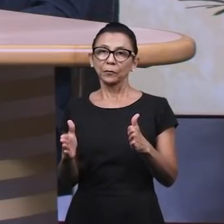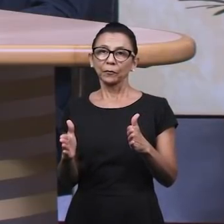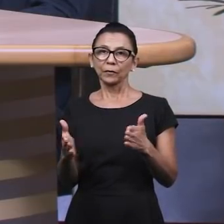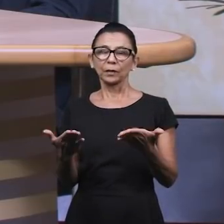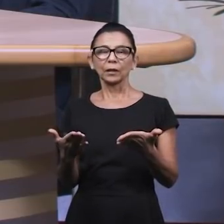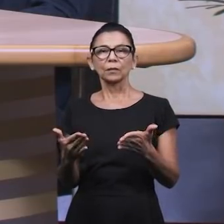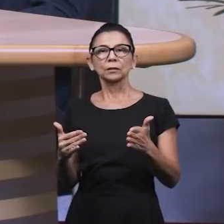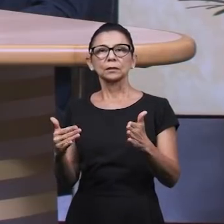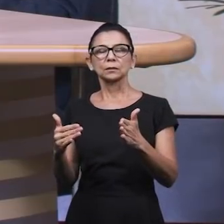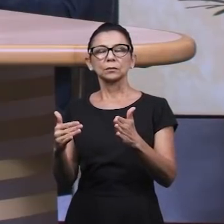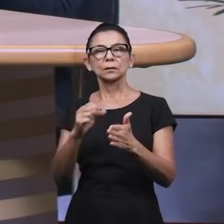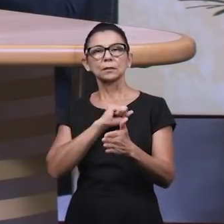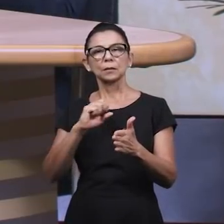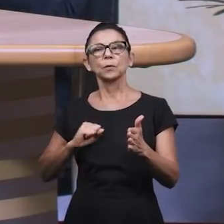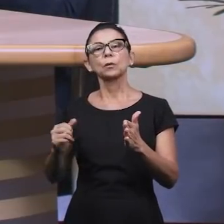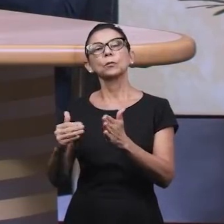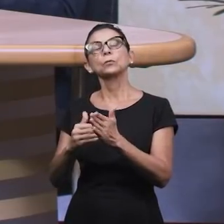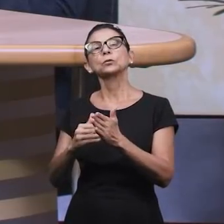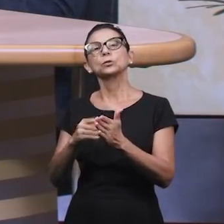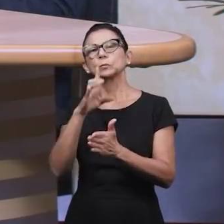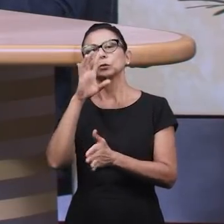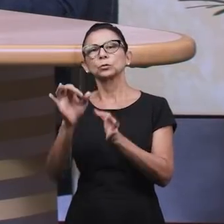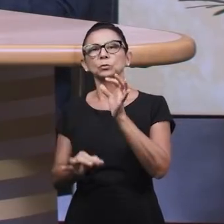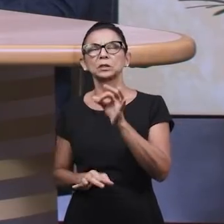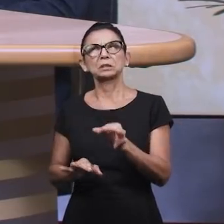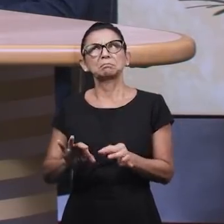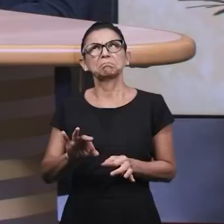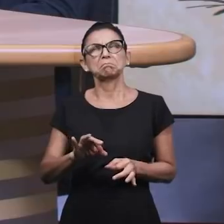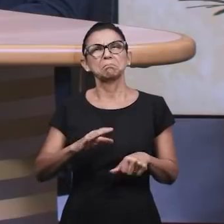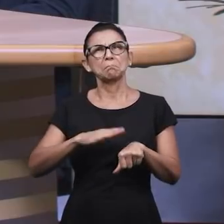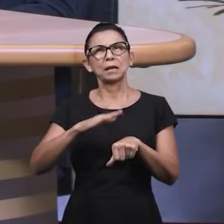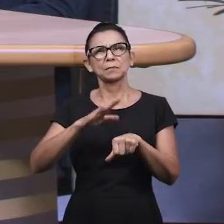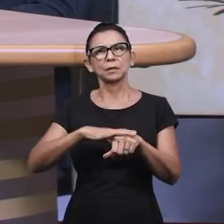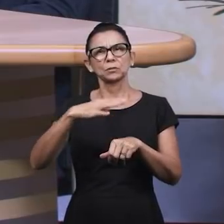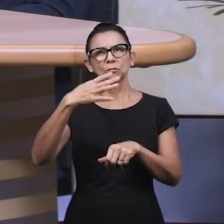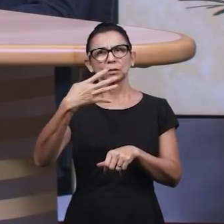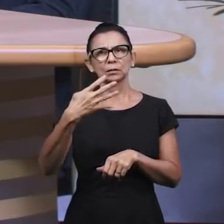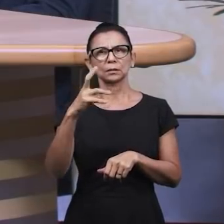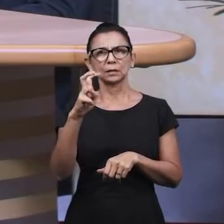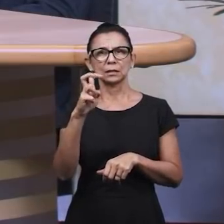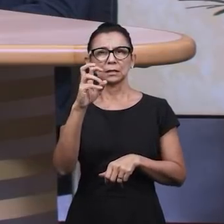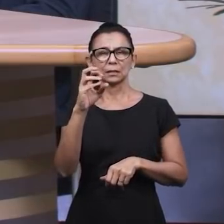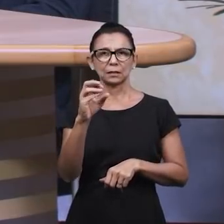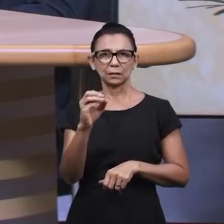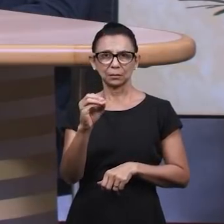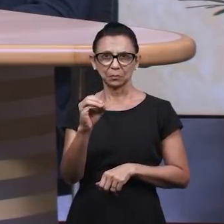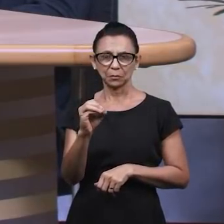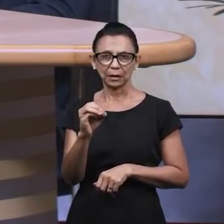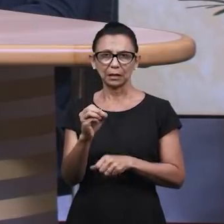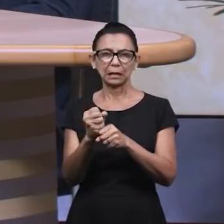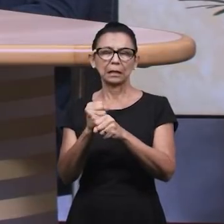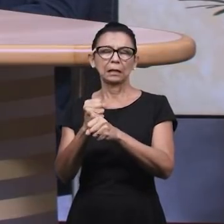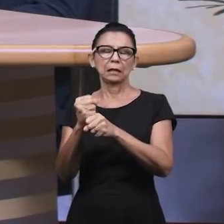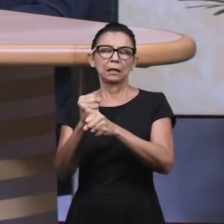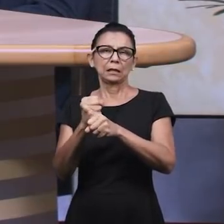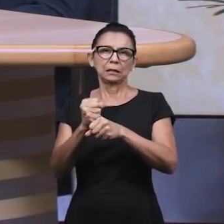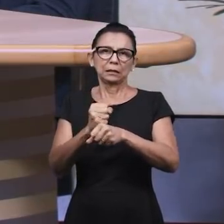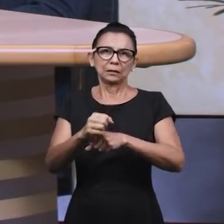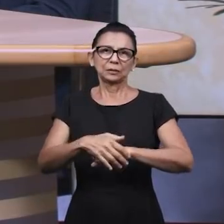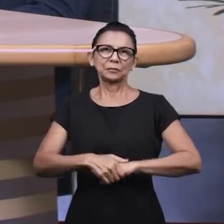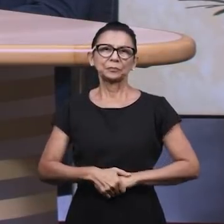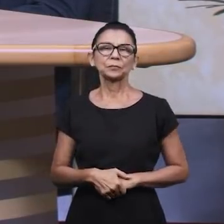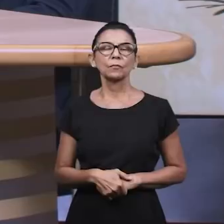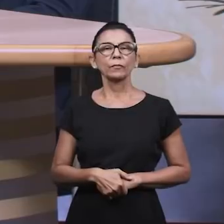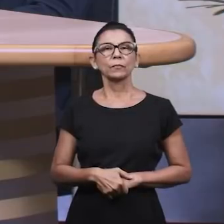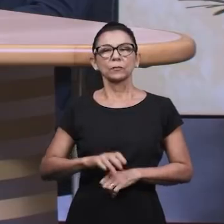E Samuel foi o último juiz. Foi um período de cerca de mais de 450 anos, né? Que Israel foi governado por juízes e o último